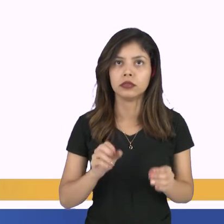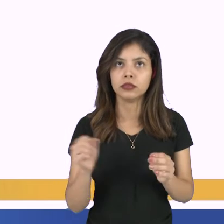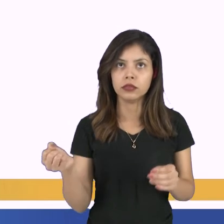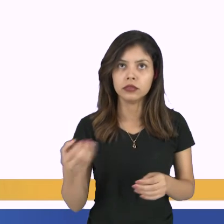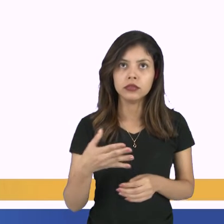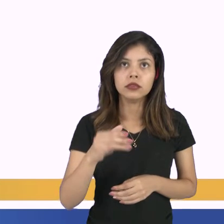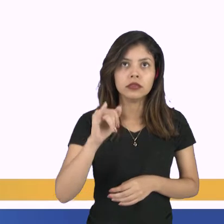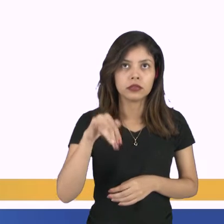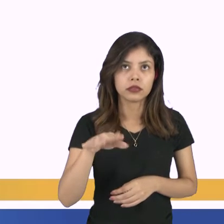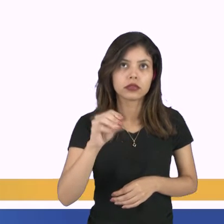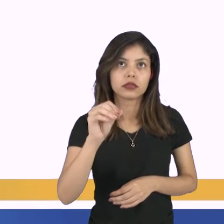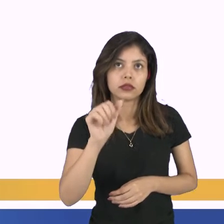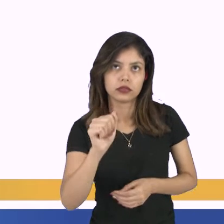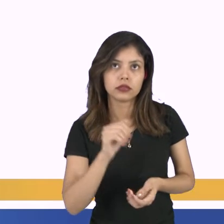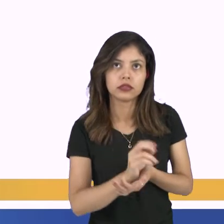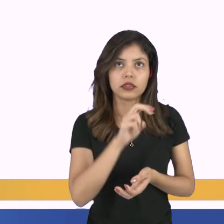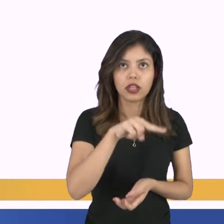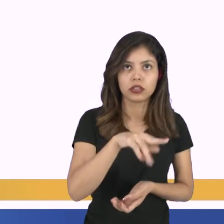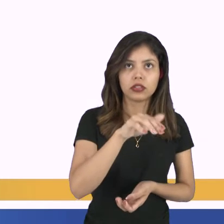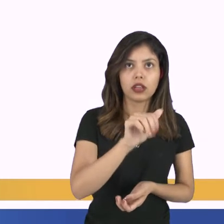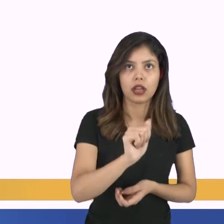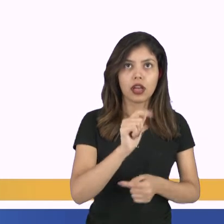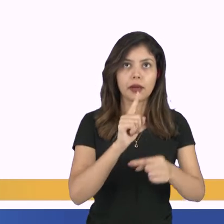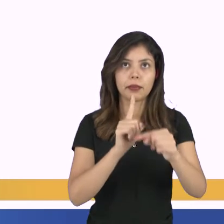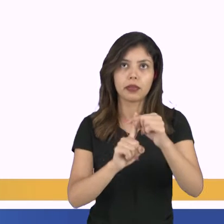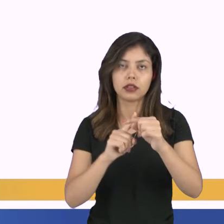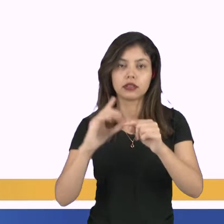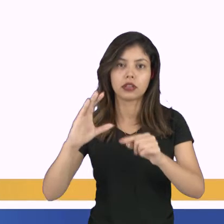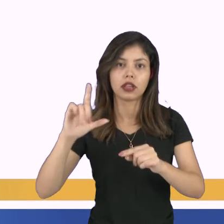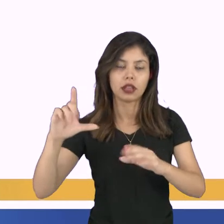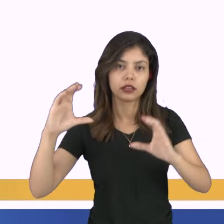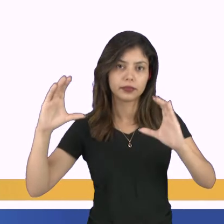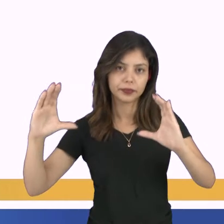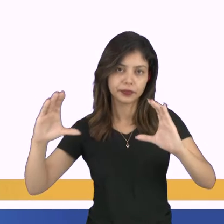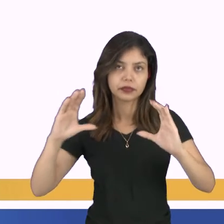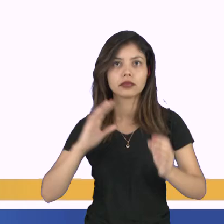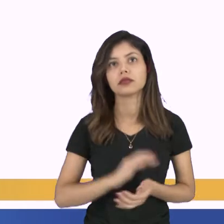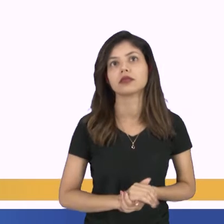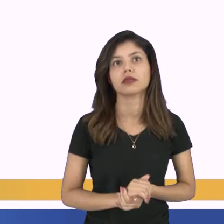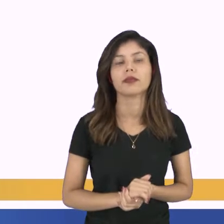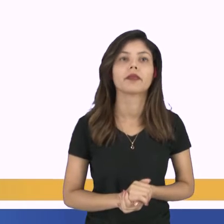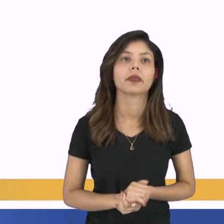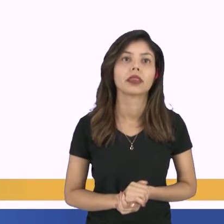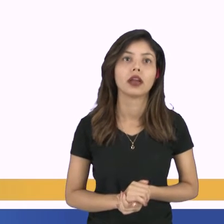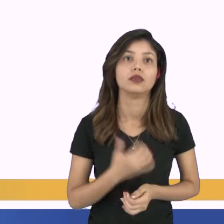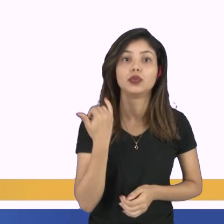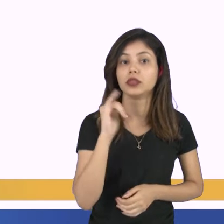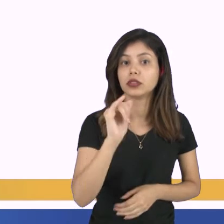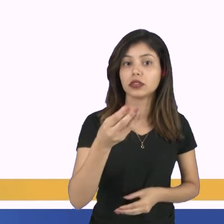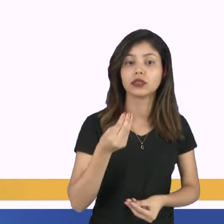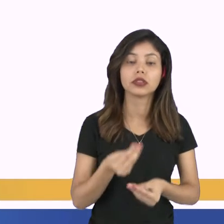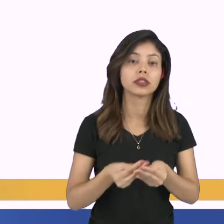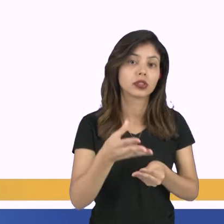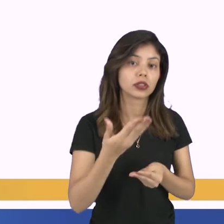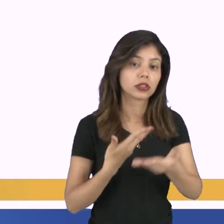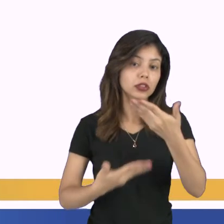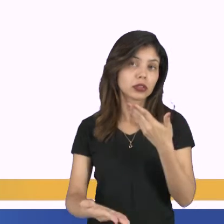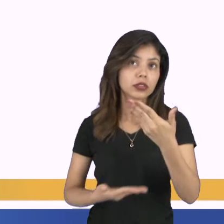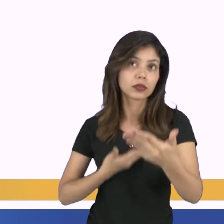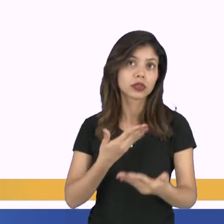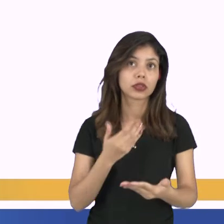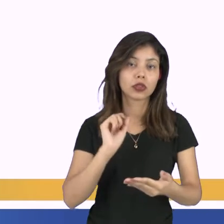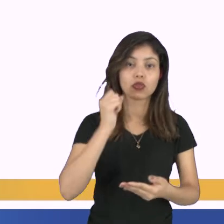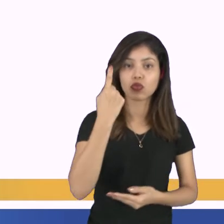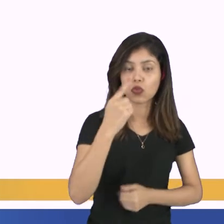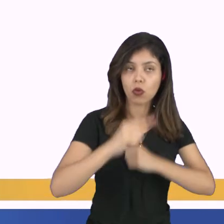de íons e a formação desse composto iônico. Os elétrons são transferidos de um átomo para o